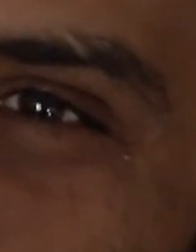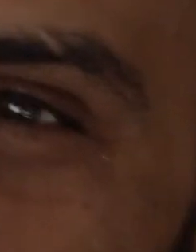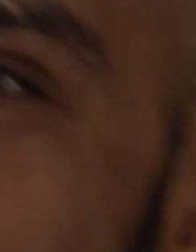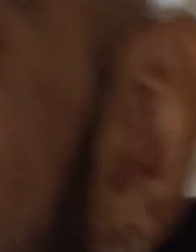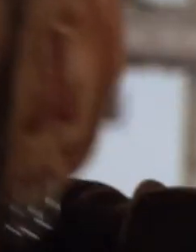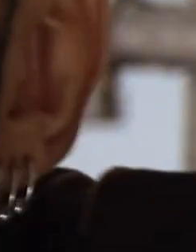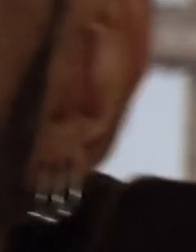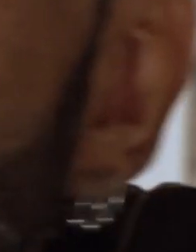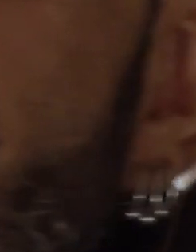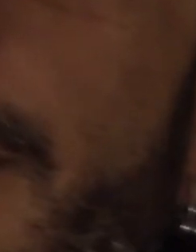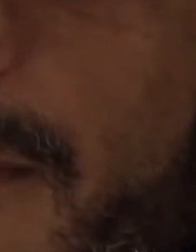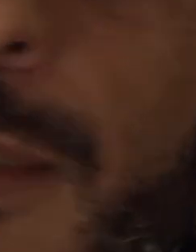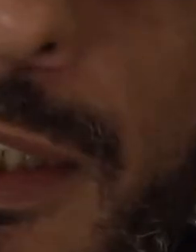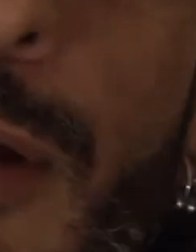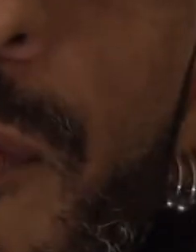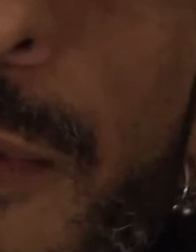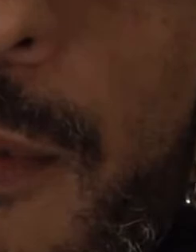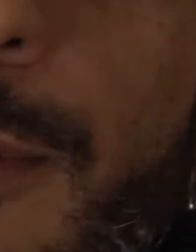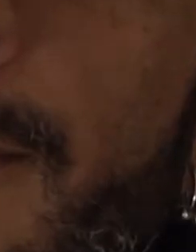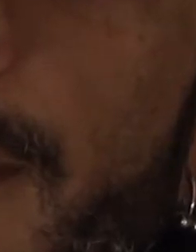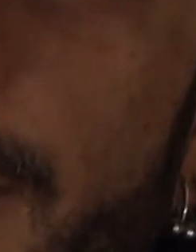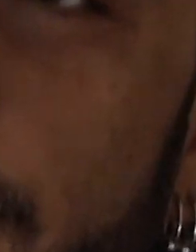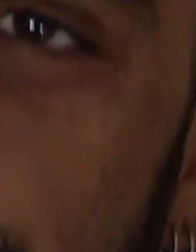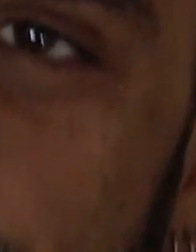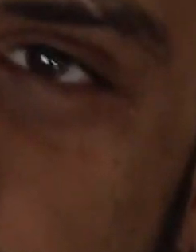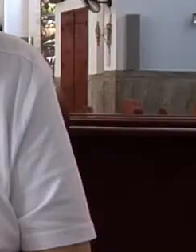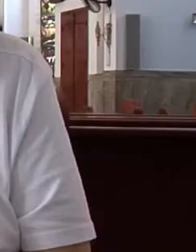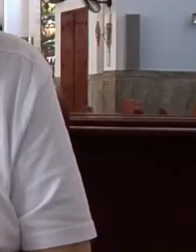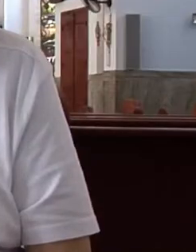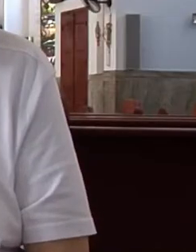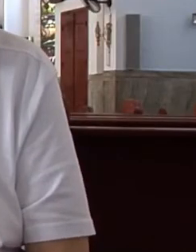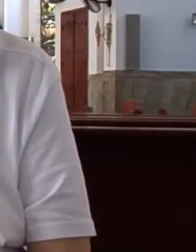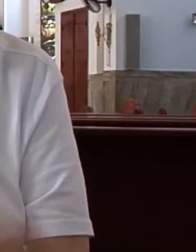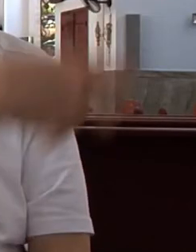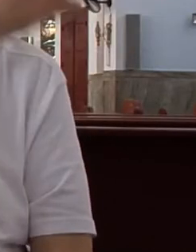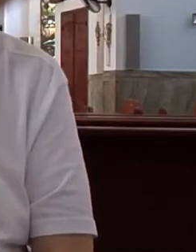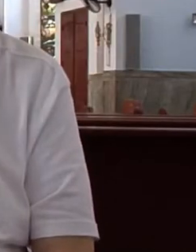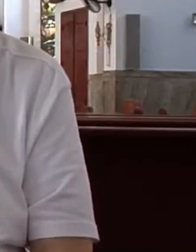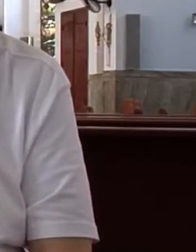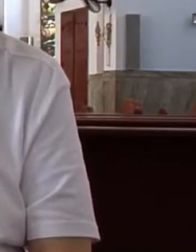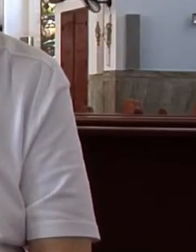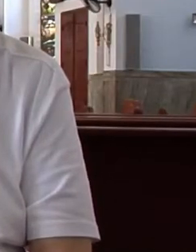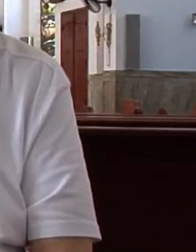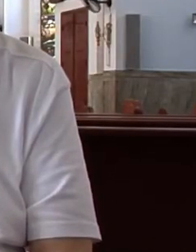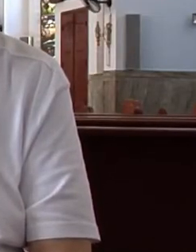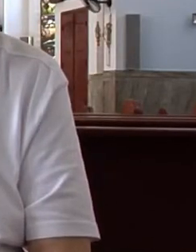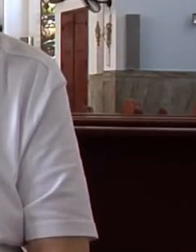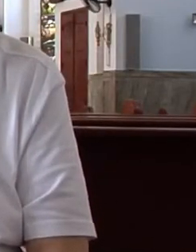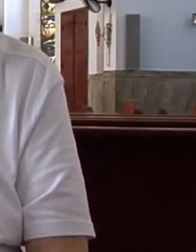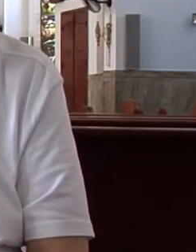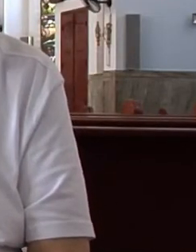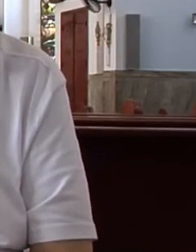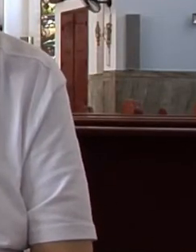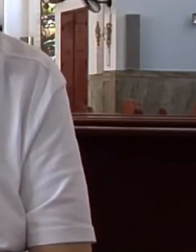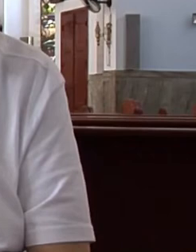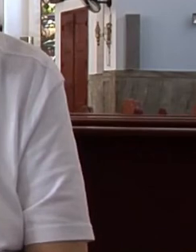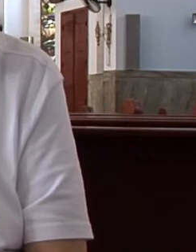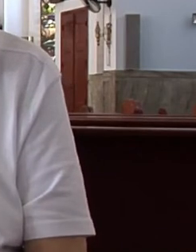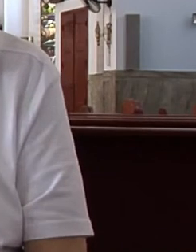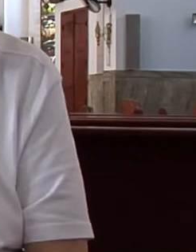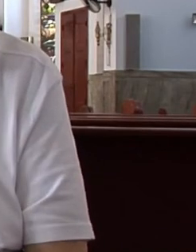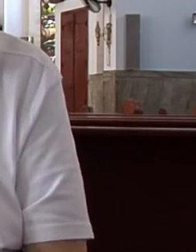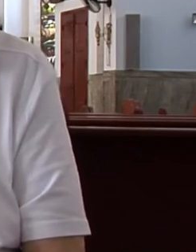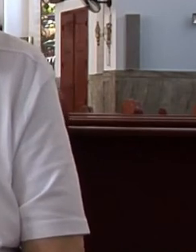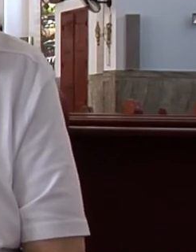uma porrada de vezes, me salva constantemente. Quem sabe do meio desses meninos que estão aqui em volta, que assistiram isso, não vão sair